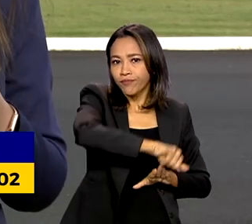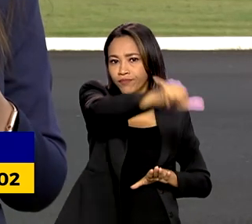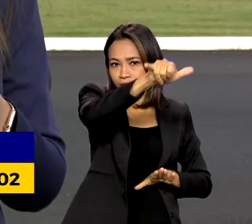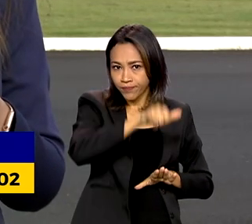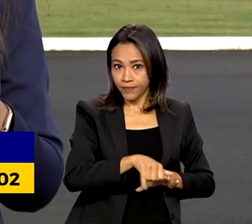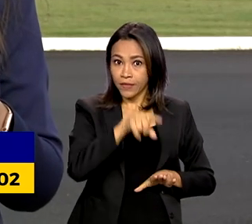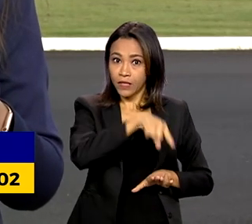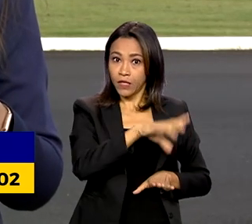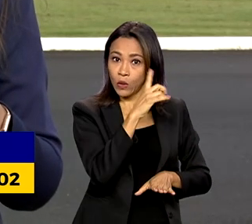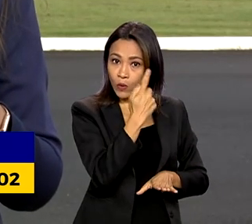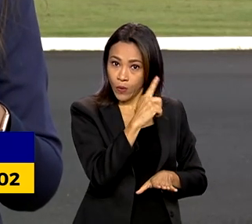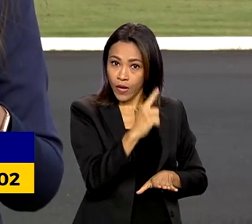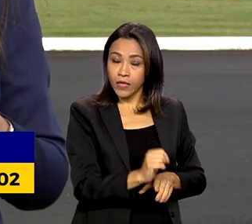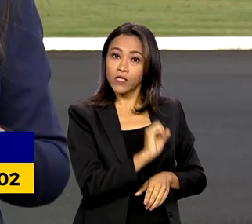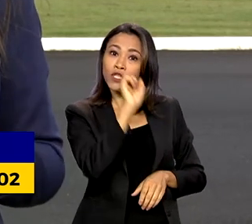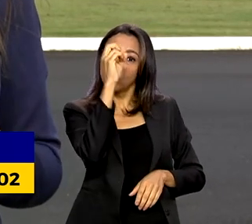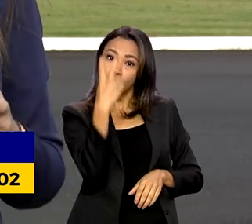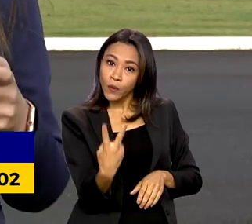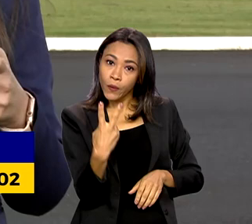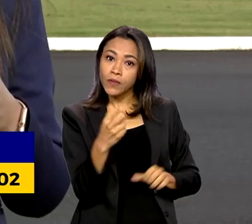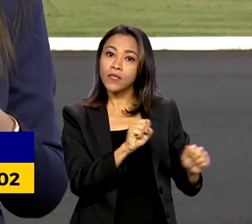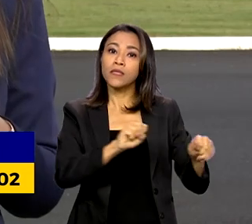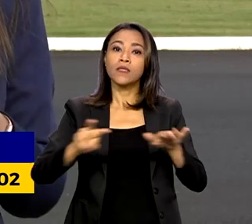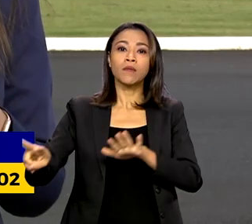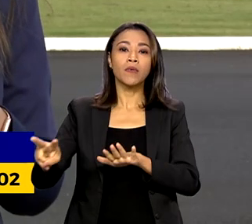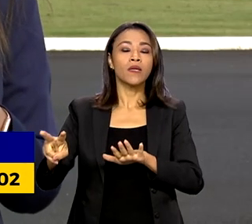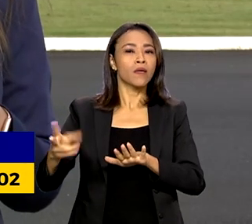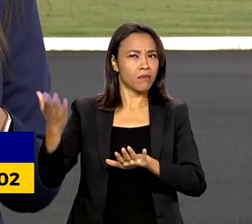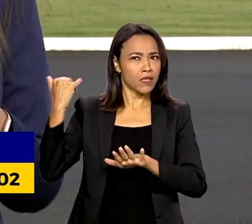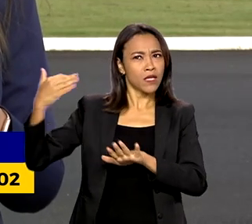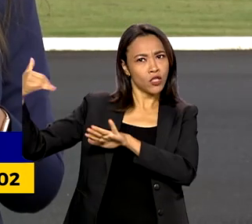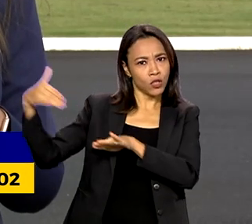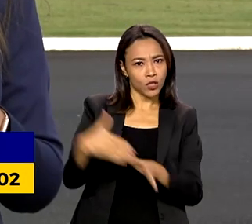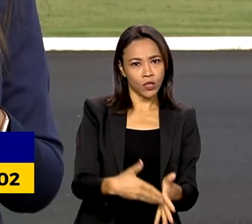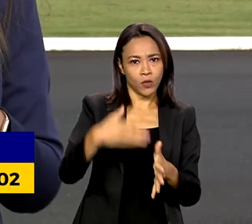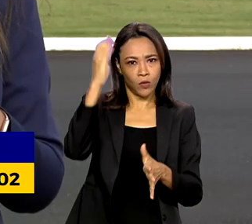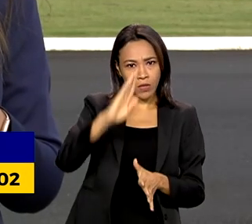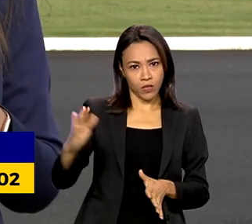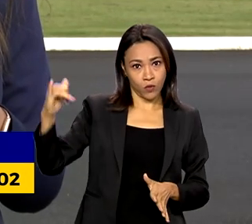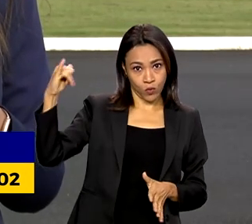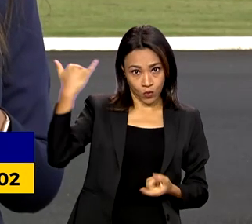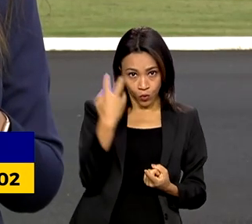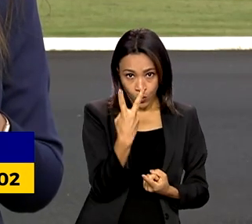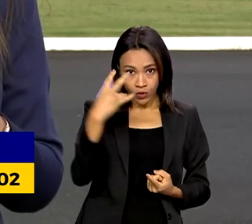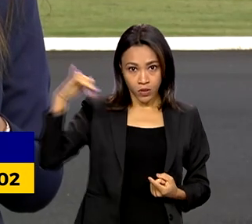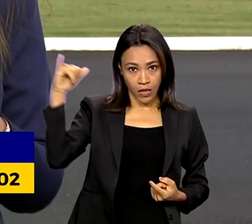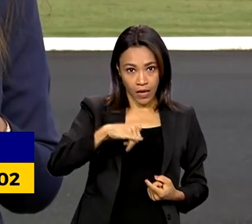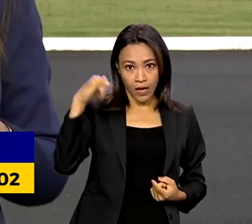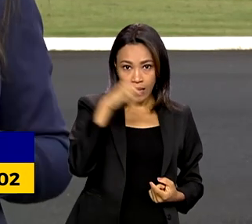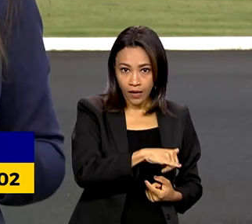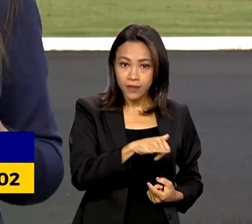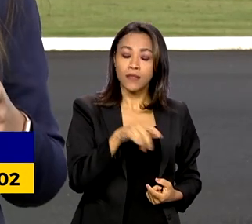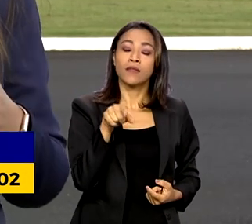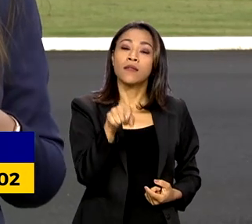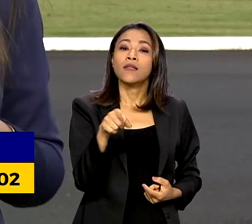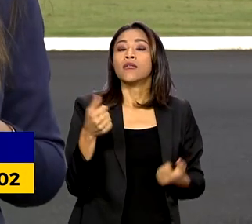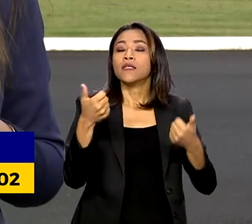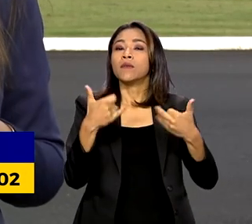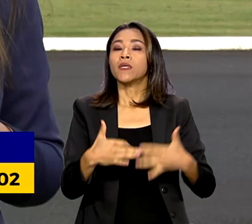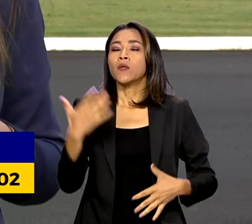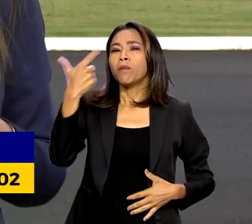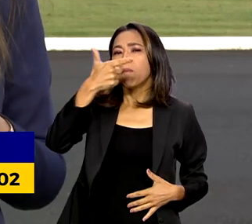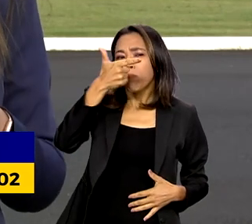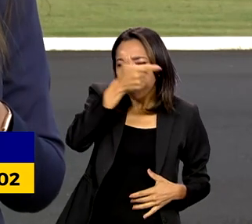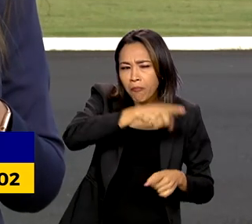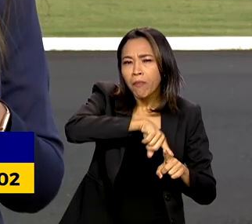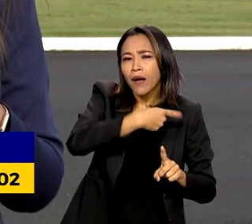2 chegaram ao país na semana passada. Com a inauguração da linha de produção da fábrica da Embraer, outras 15